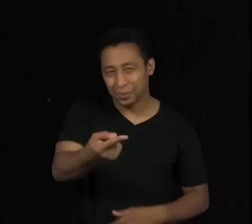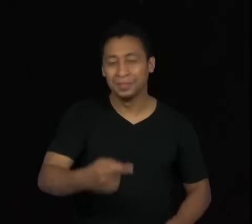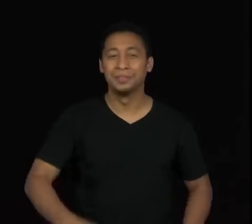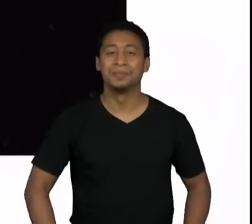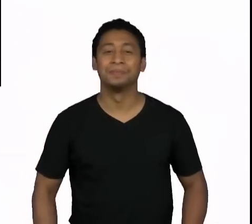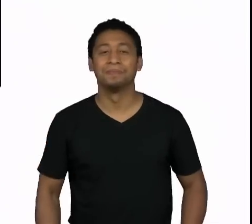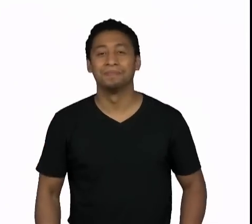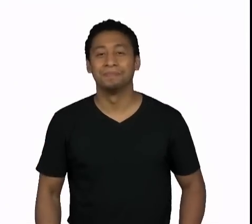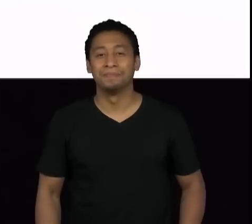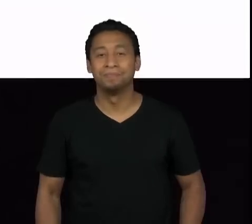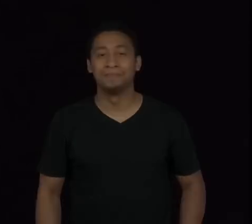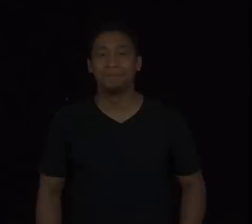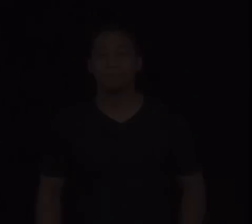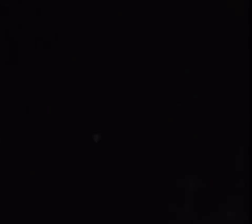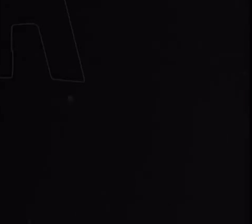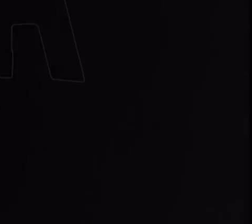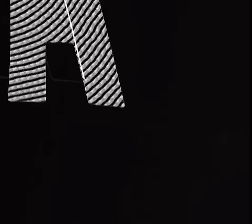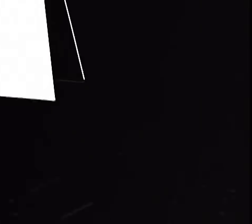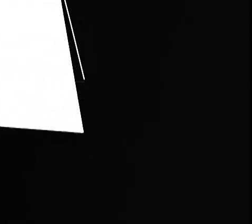voltamos.